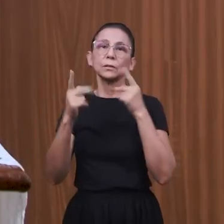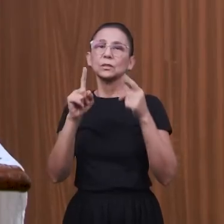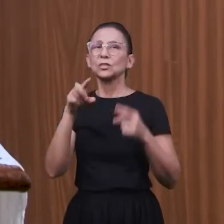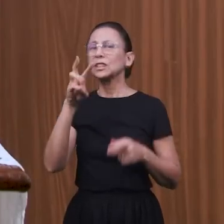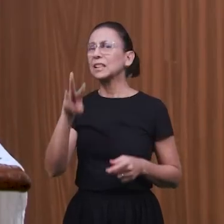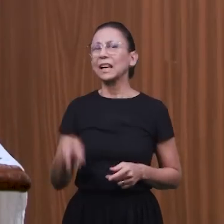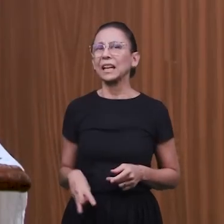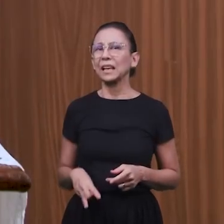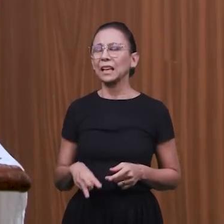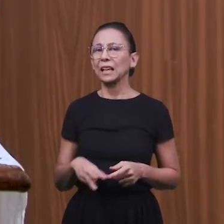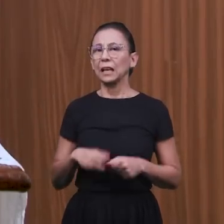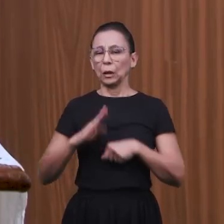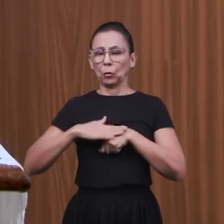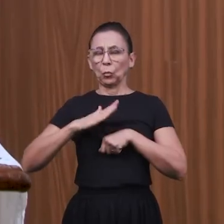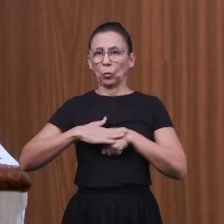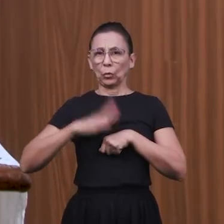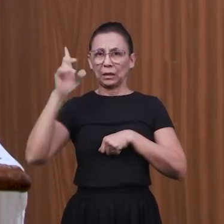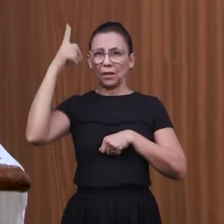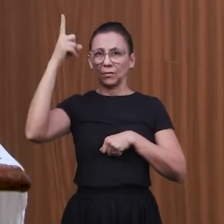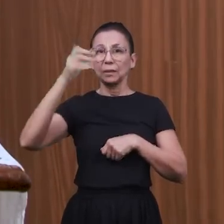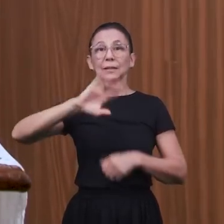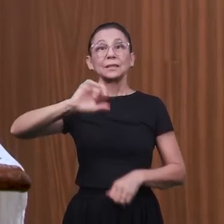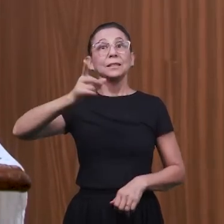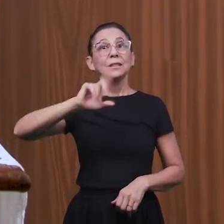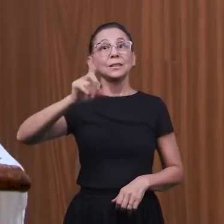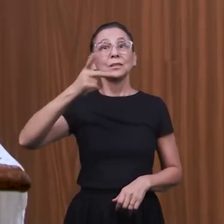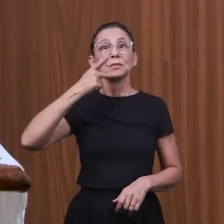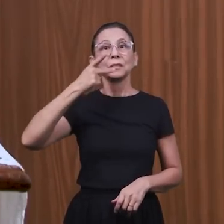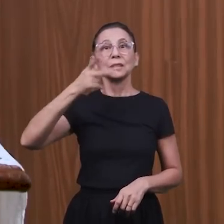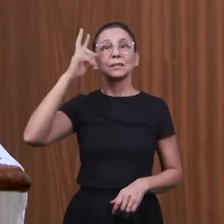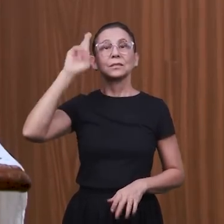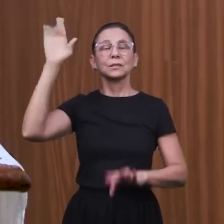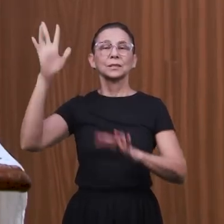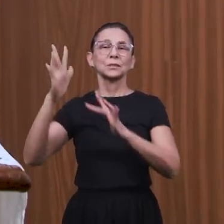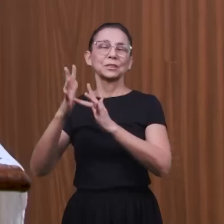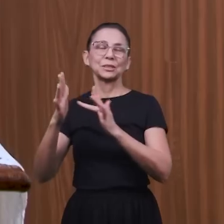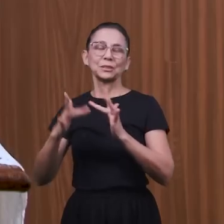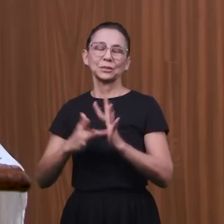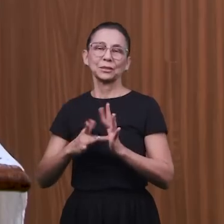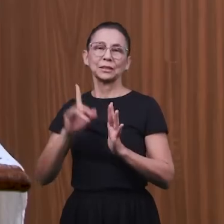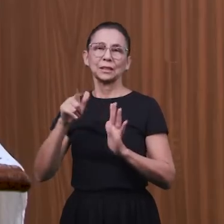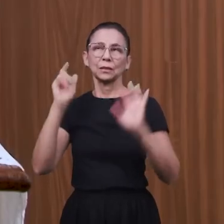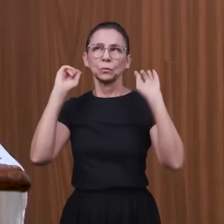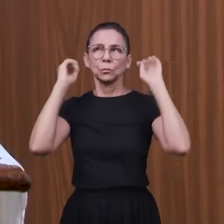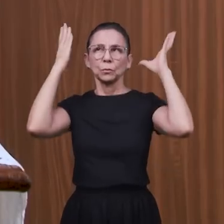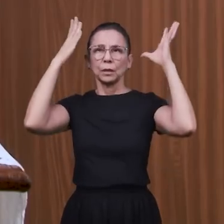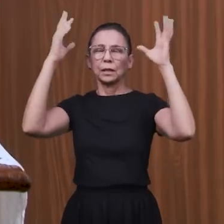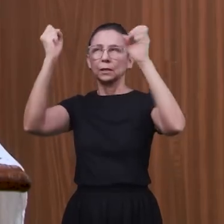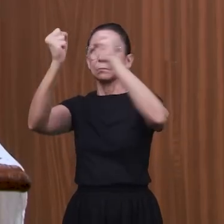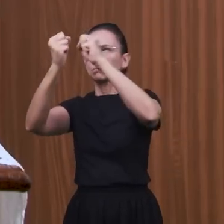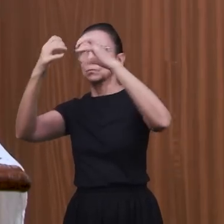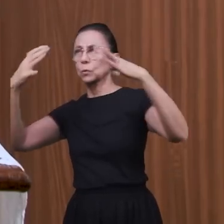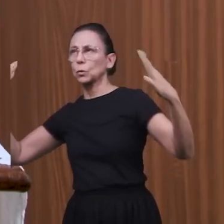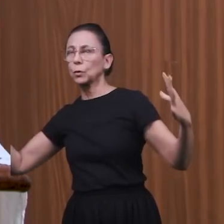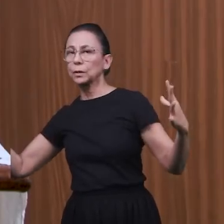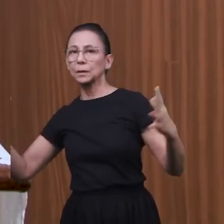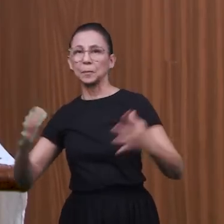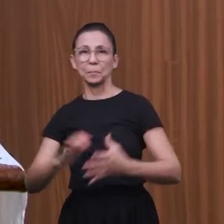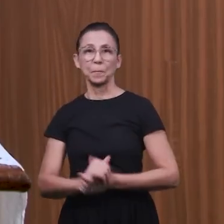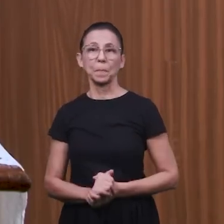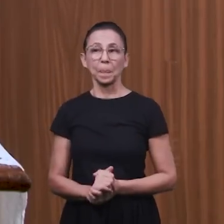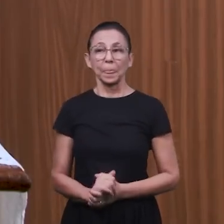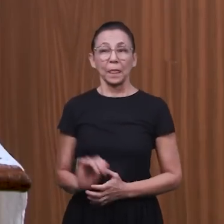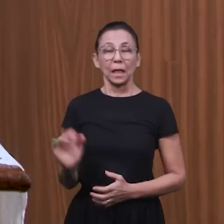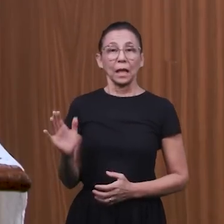Rei da Glória? Não, ele era o Rei de Israel. Mas ele estava falando do Senhor Jesus. E Davi, como rei, ele